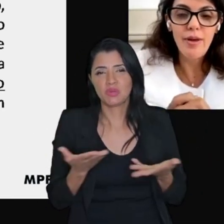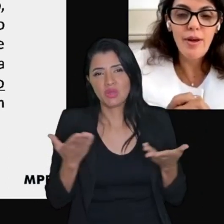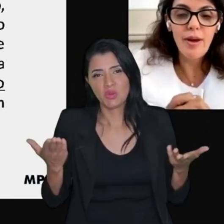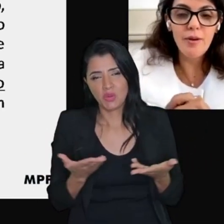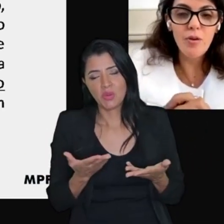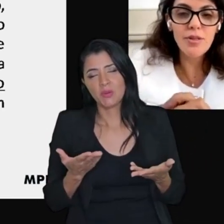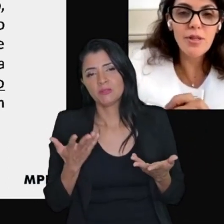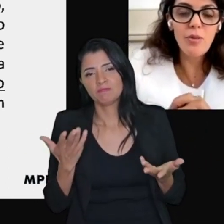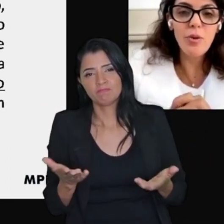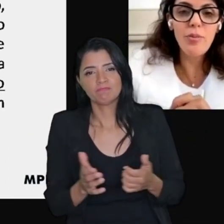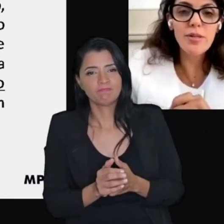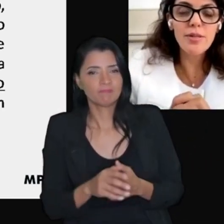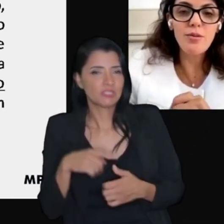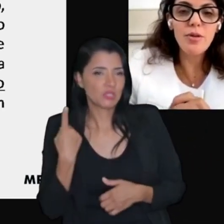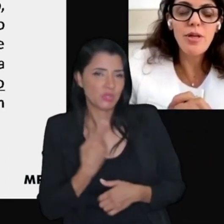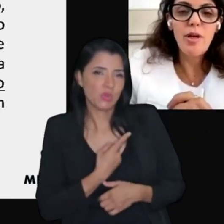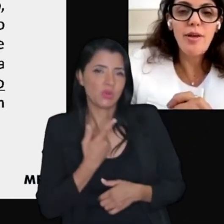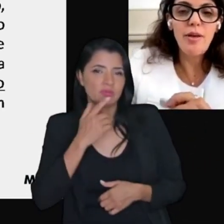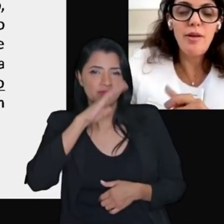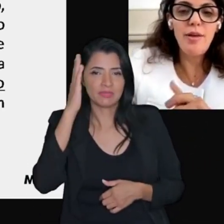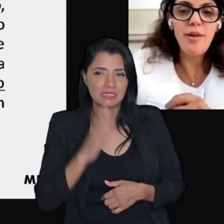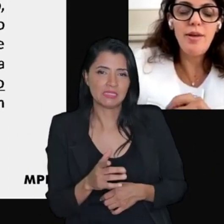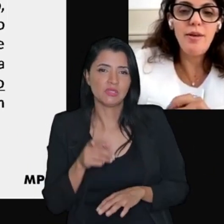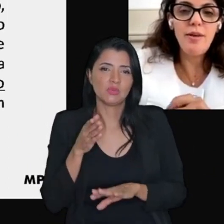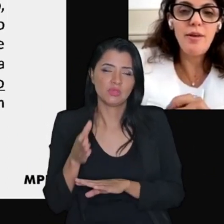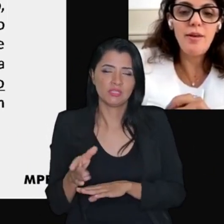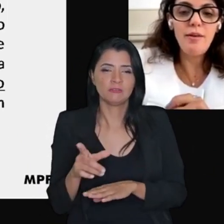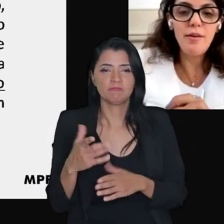cabe a nós aqui pelo Brasil,